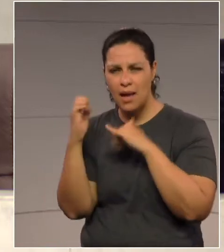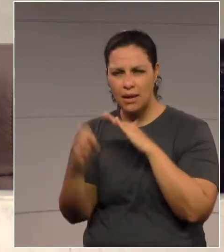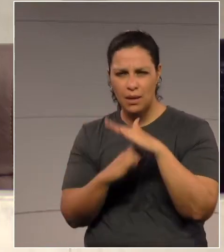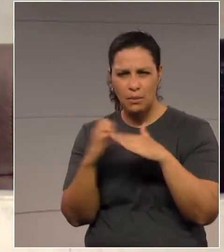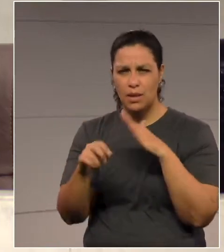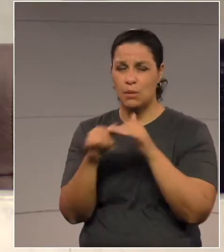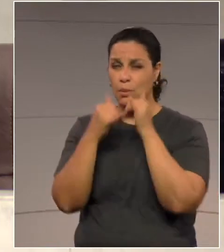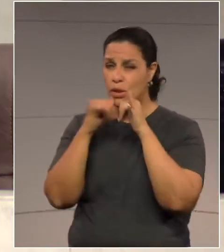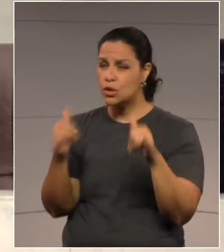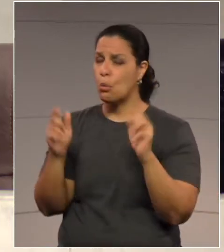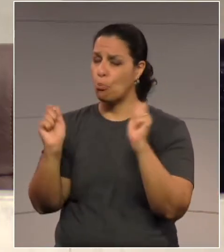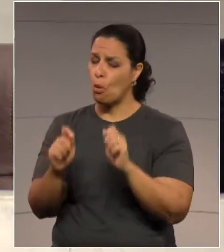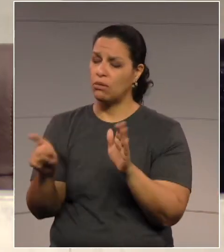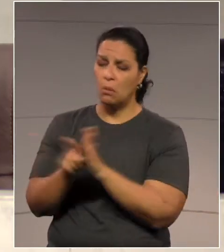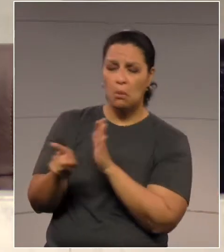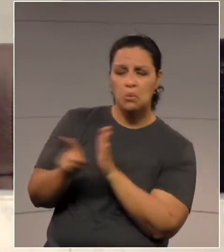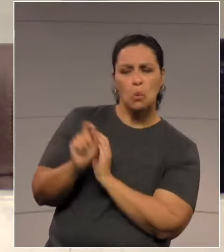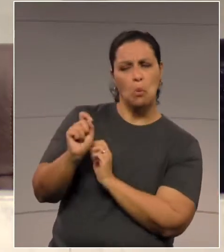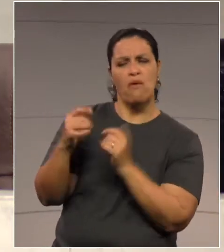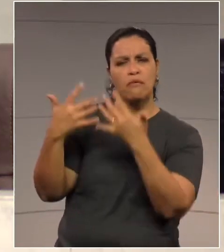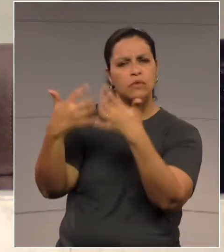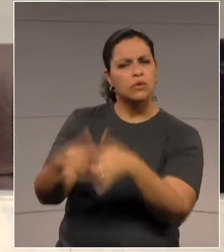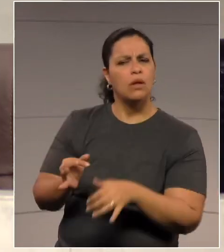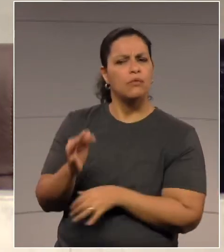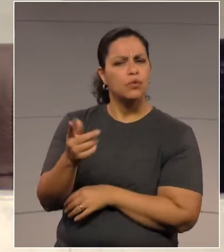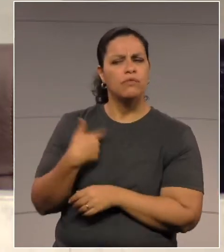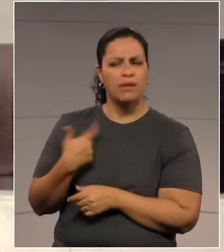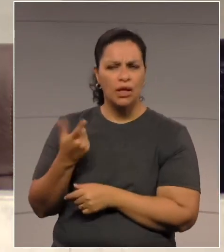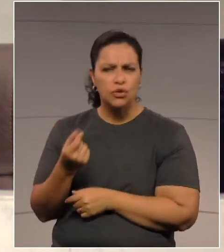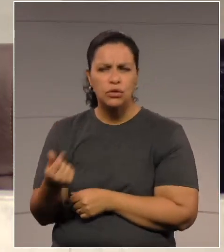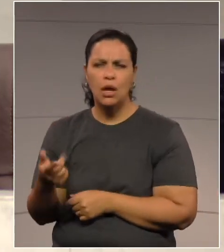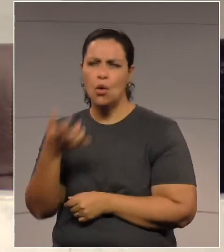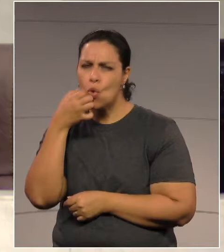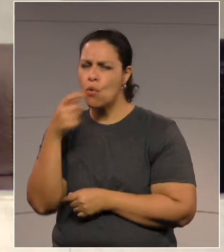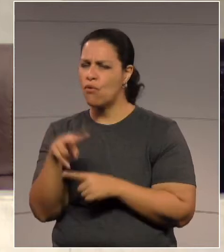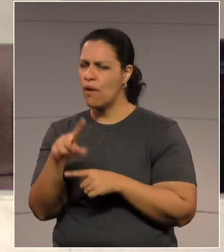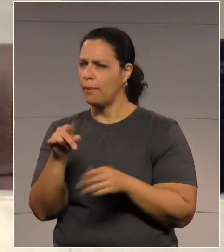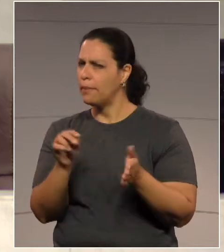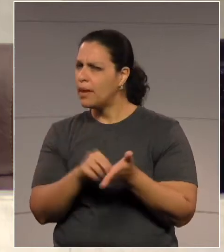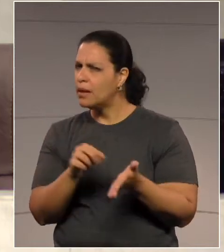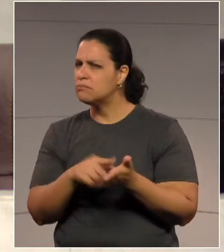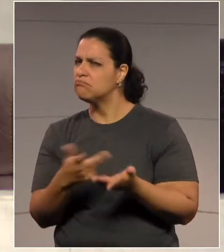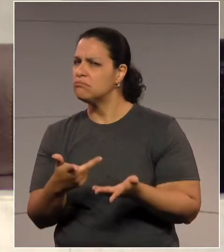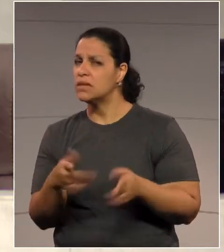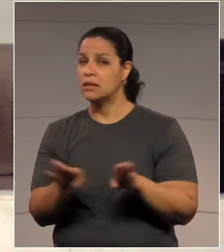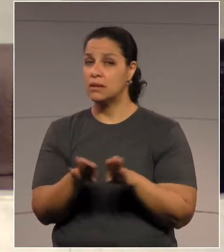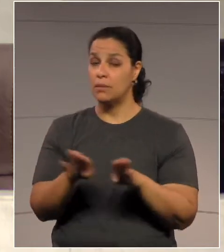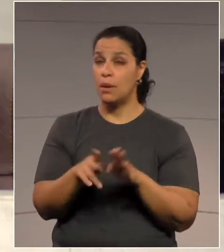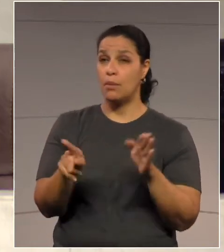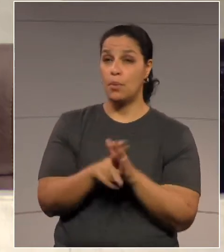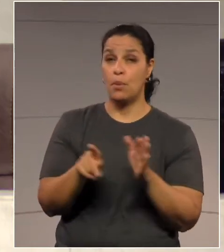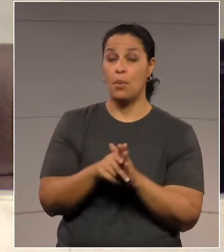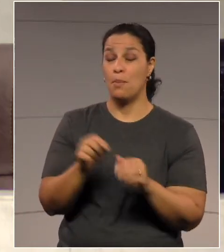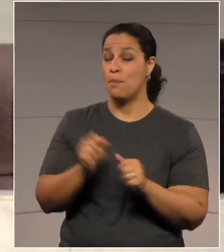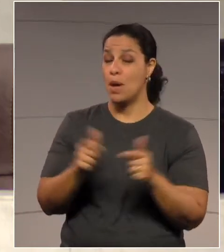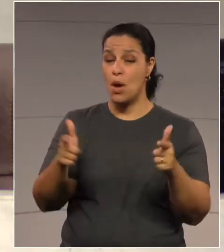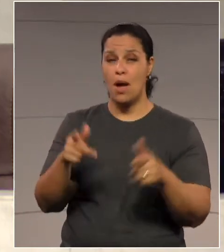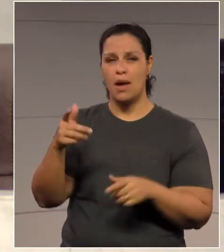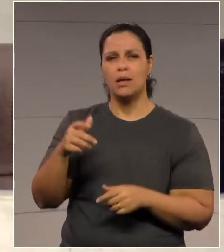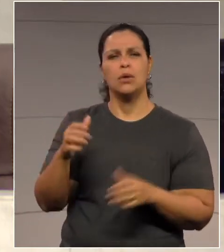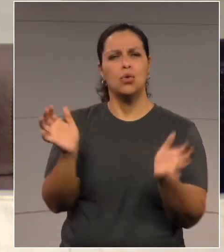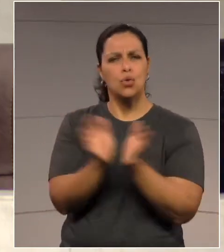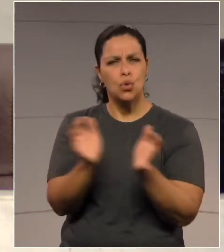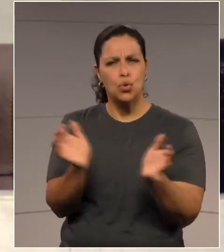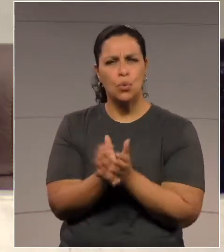ela pode passar por um questionamento muito forte em termos de rentabilidade. O maior acionista depois do Estado é o BNDES. O